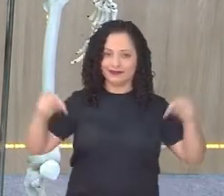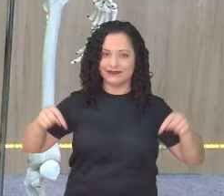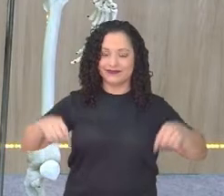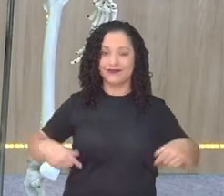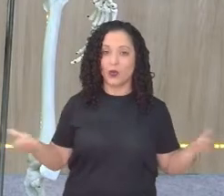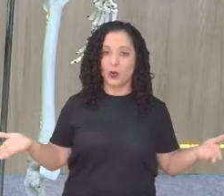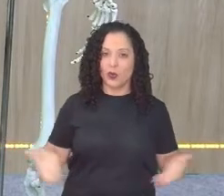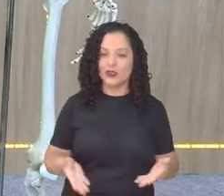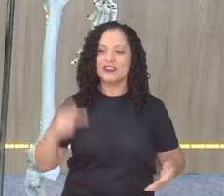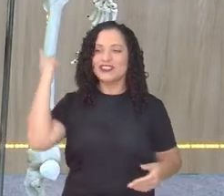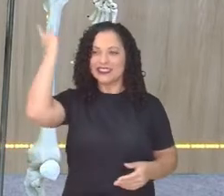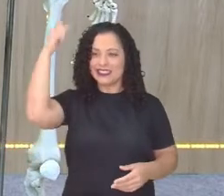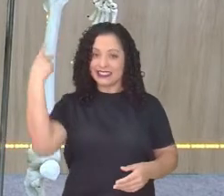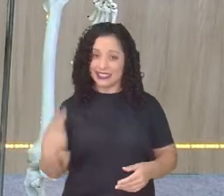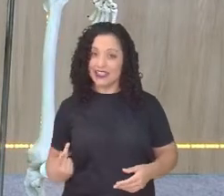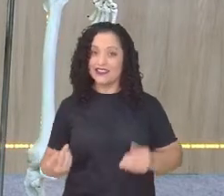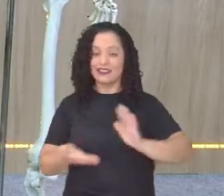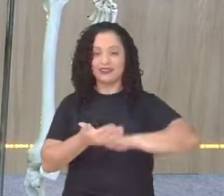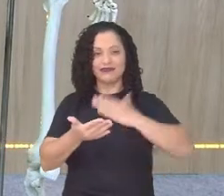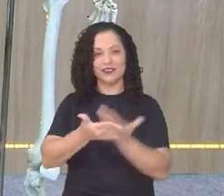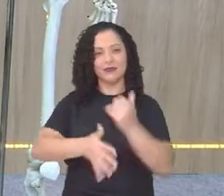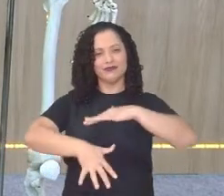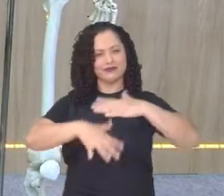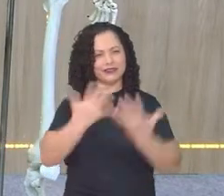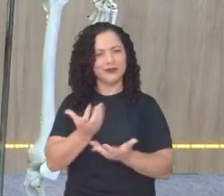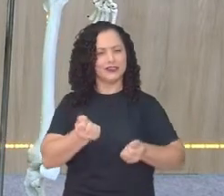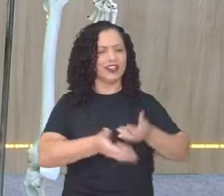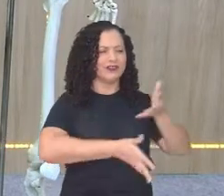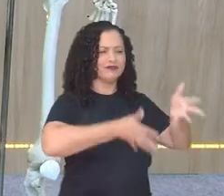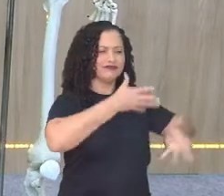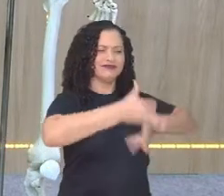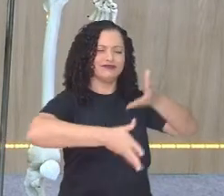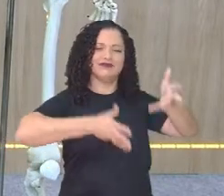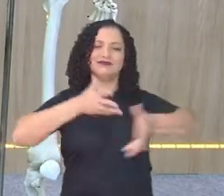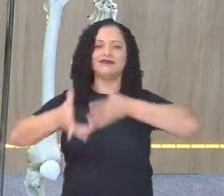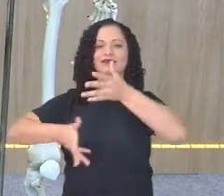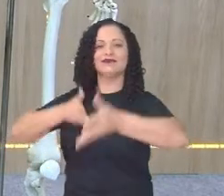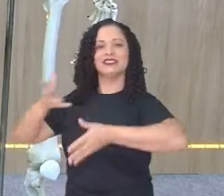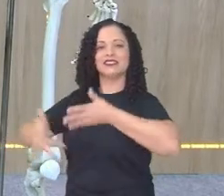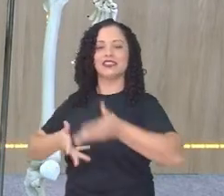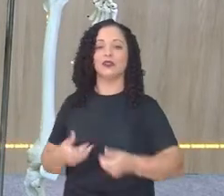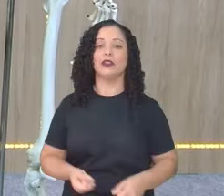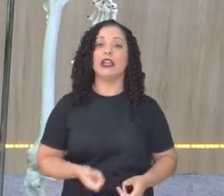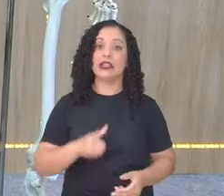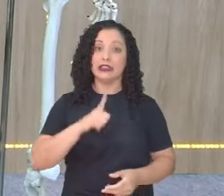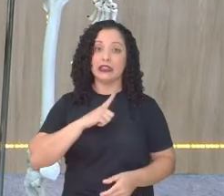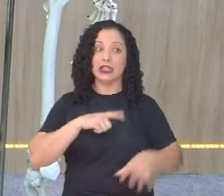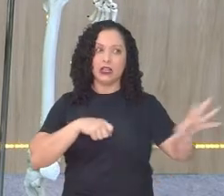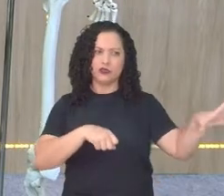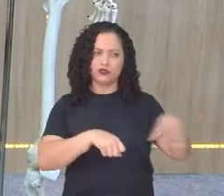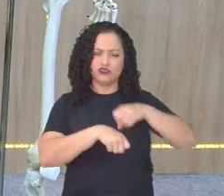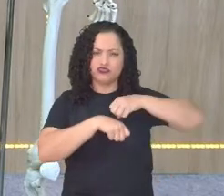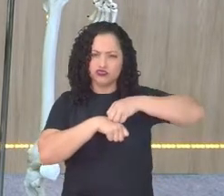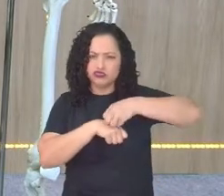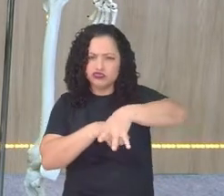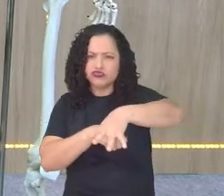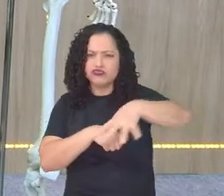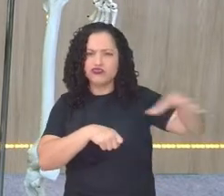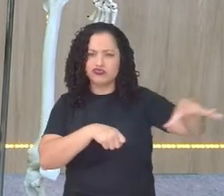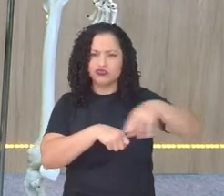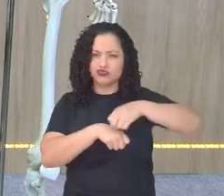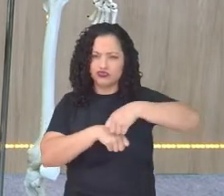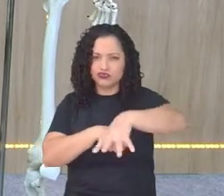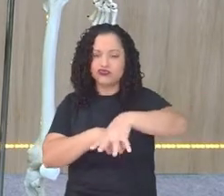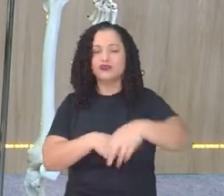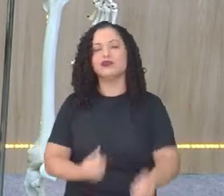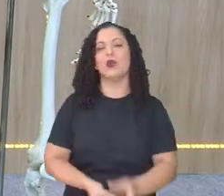aqui com o Kézia, fazendo aí todo esse movimento, levando para vocês a nossa aula. O esforço dela aqui é